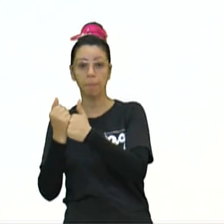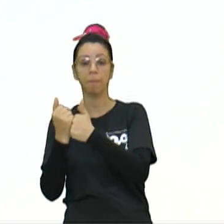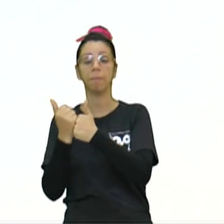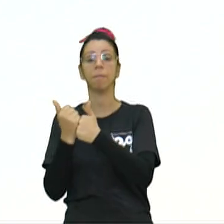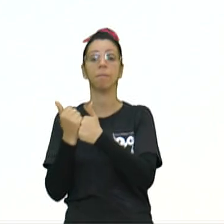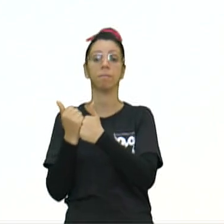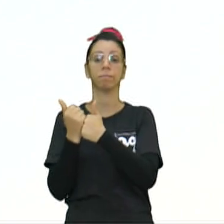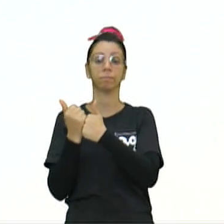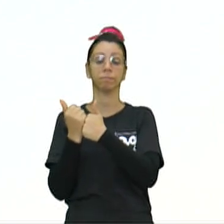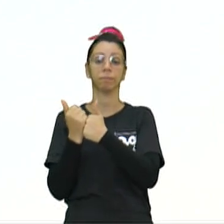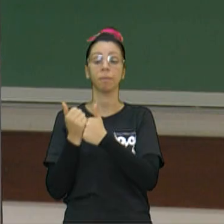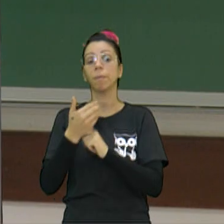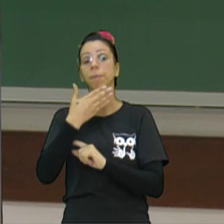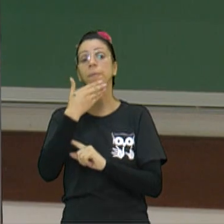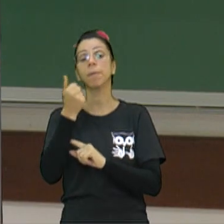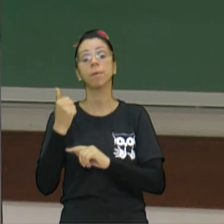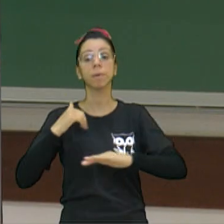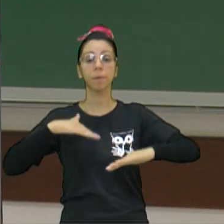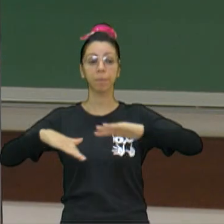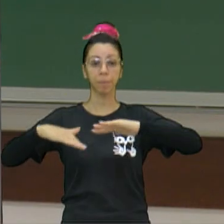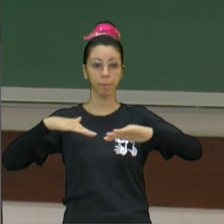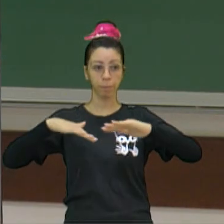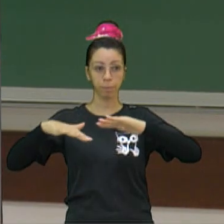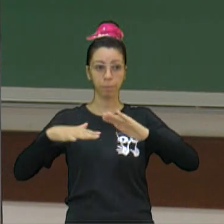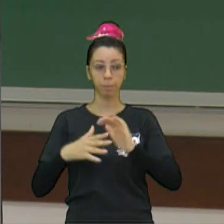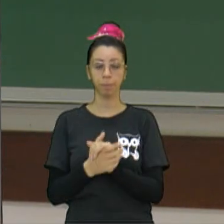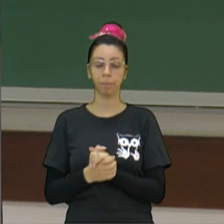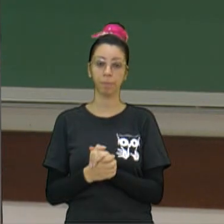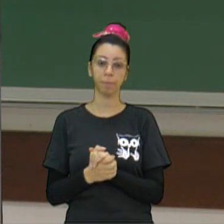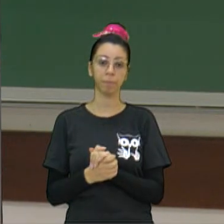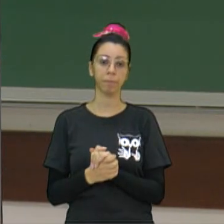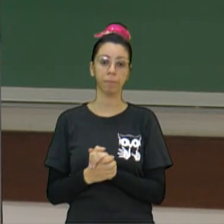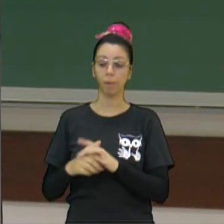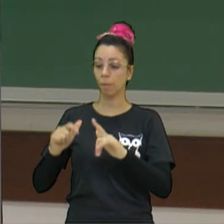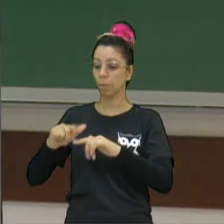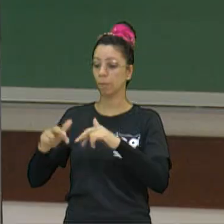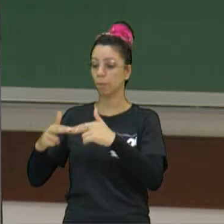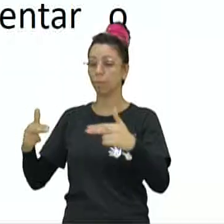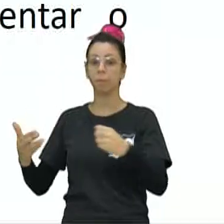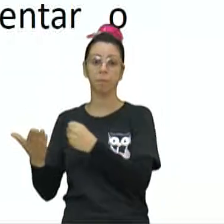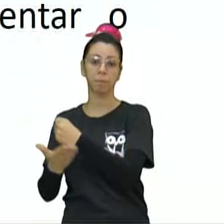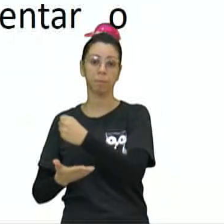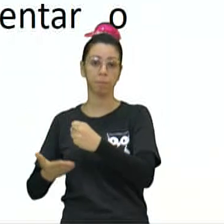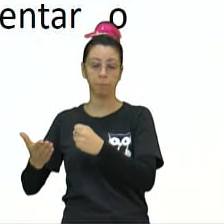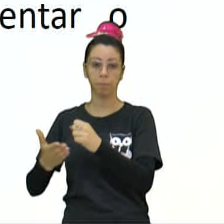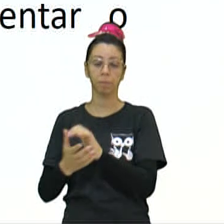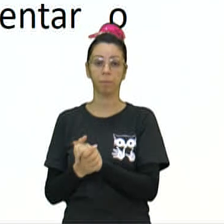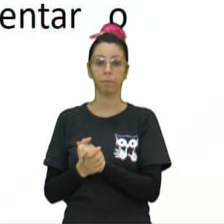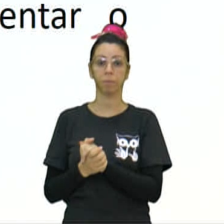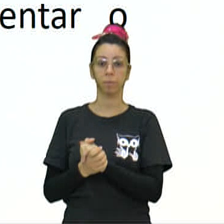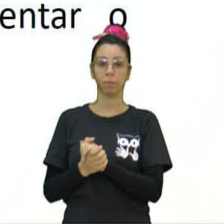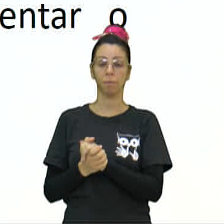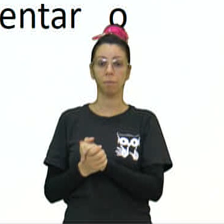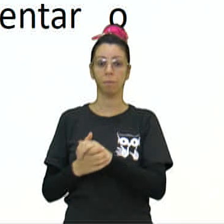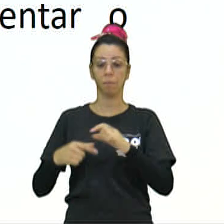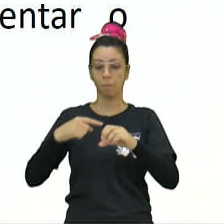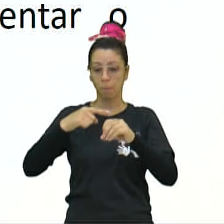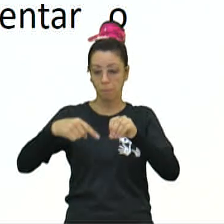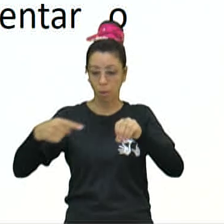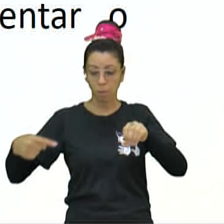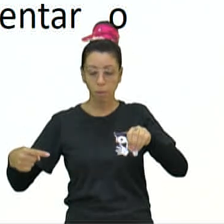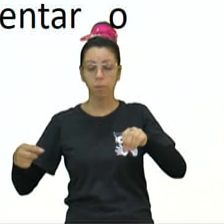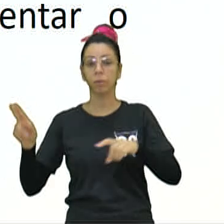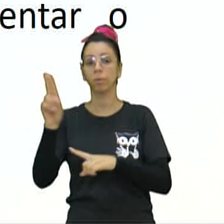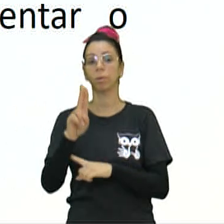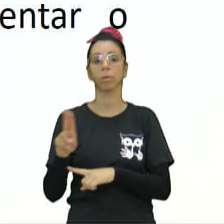para melhorar o movimento. A estrutura básica dos aparelhos de Pilates é composta por molas, que podem ser usadas